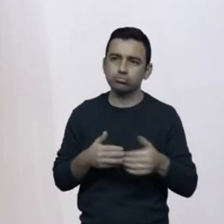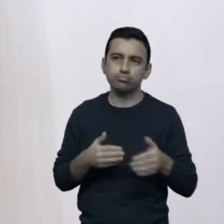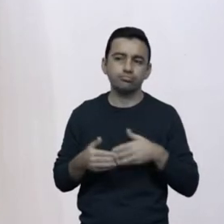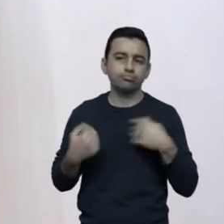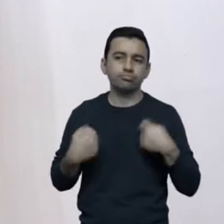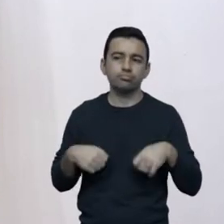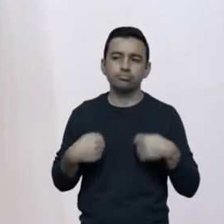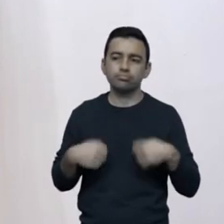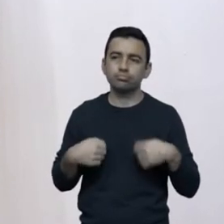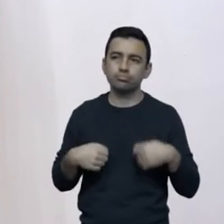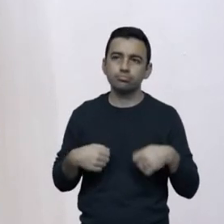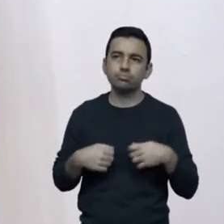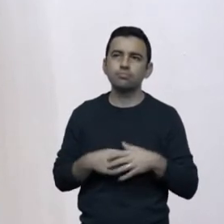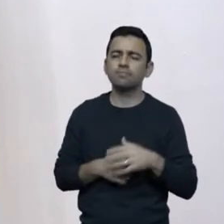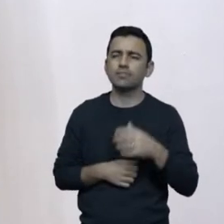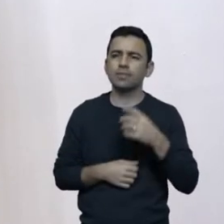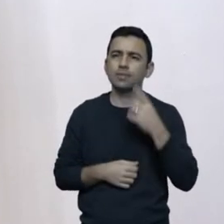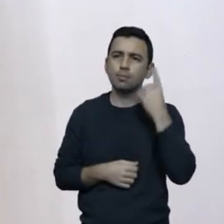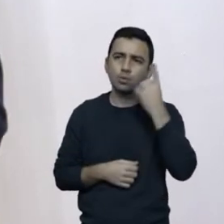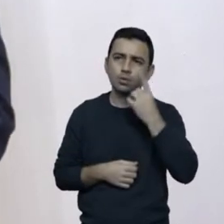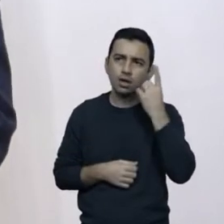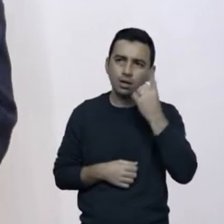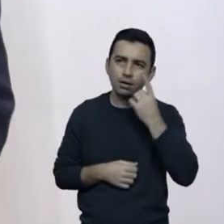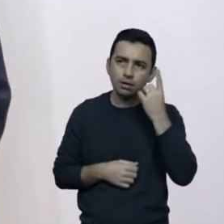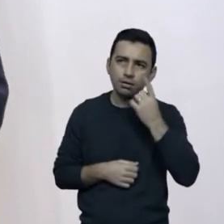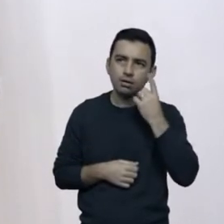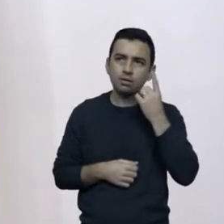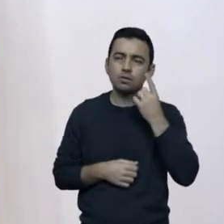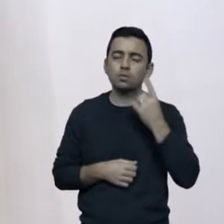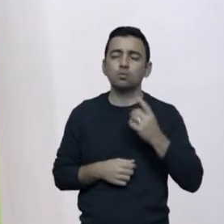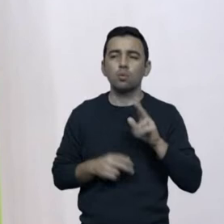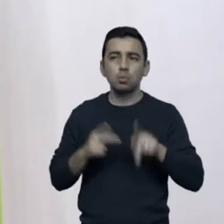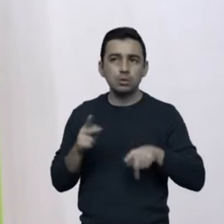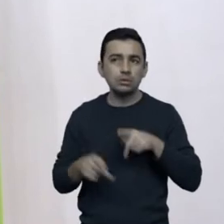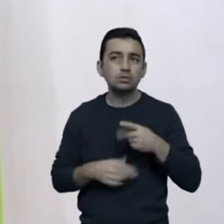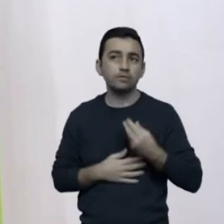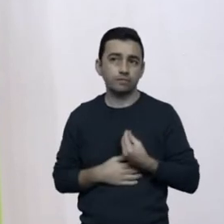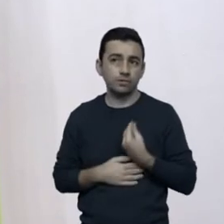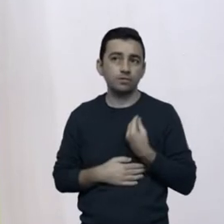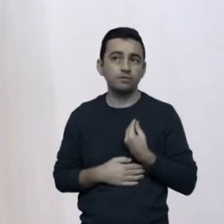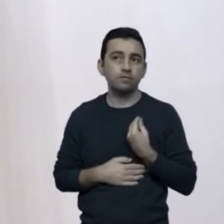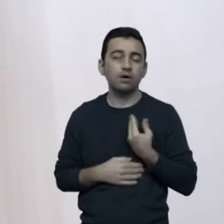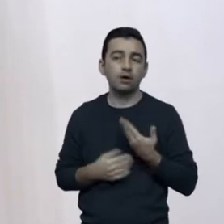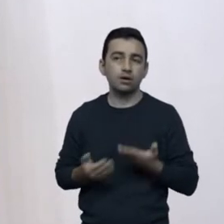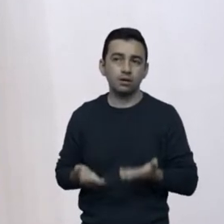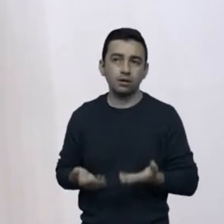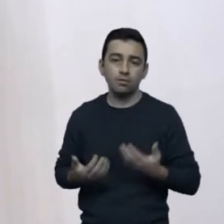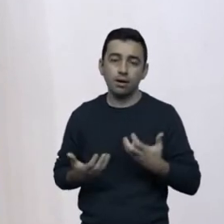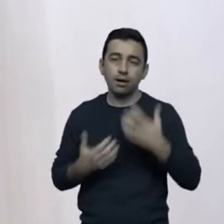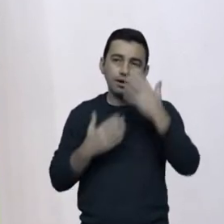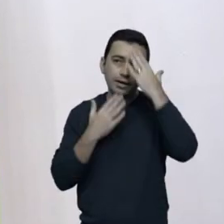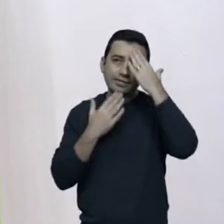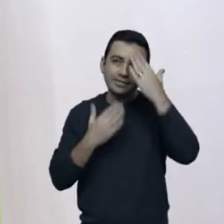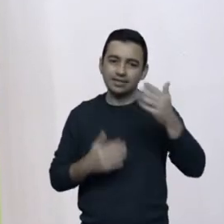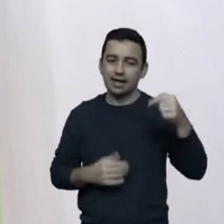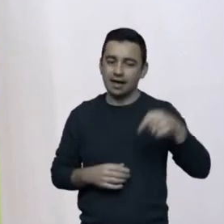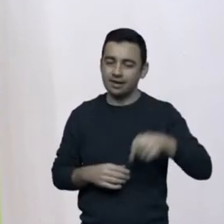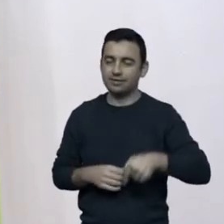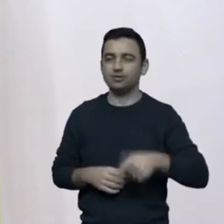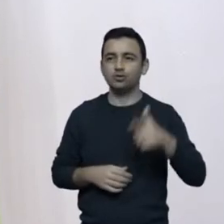senhores deputados, povo presente aqui, eu gostaria de agradecer essa oportunidade, mais uma